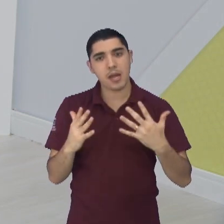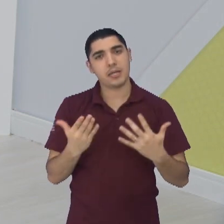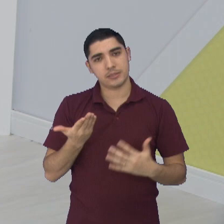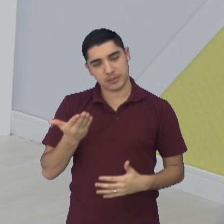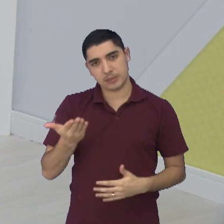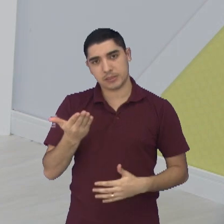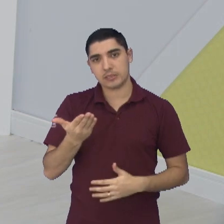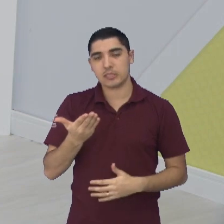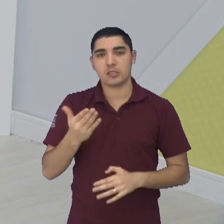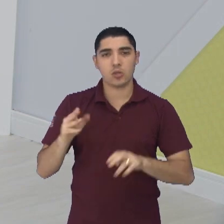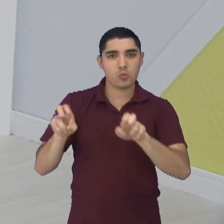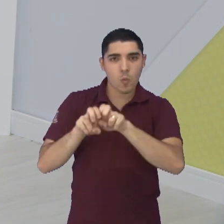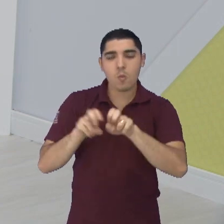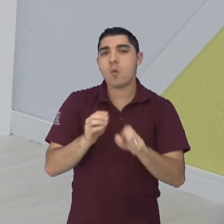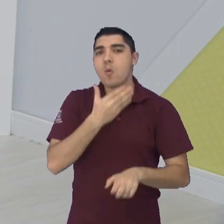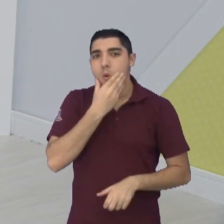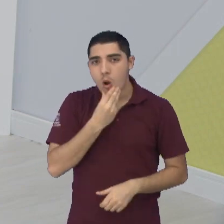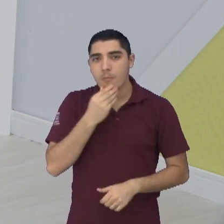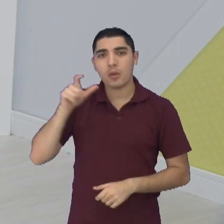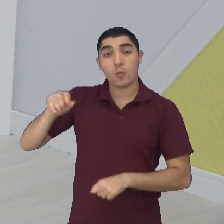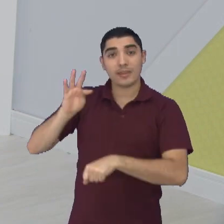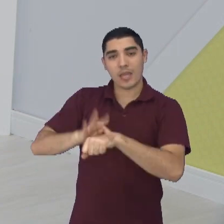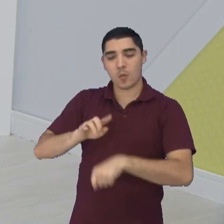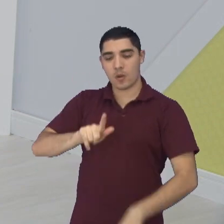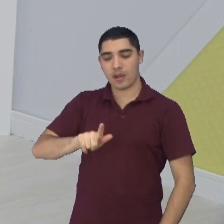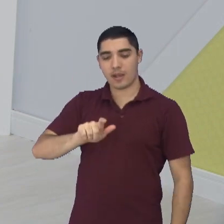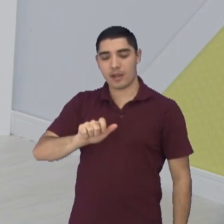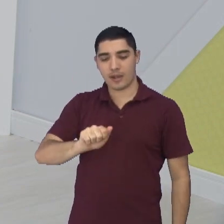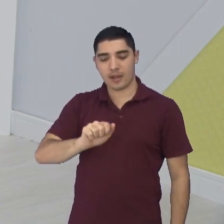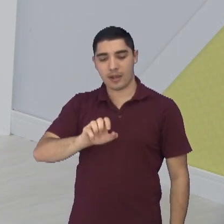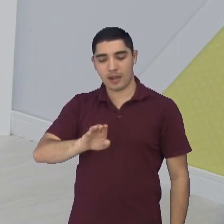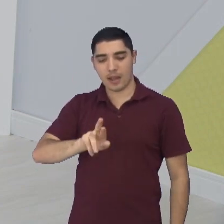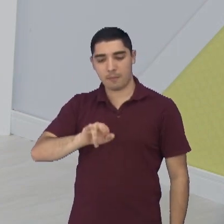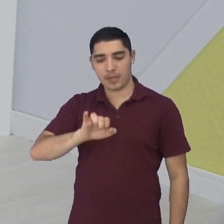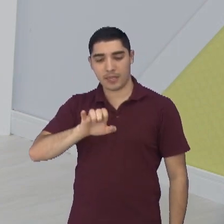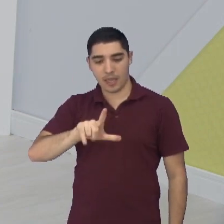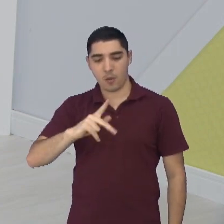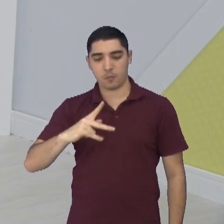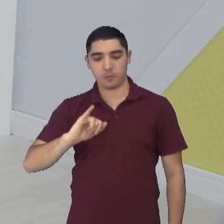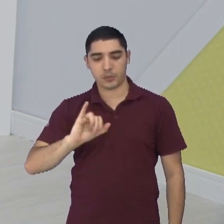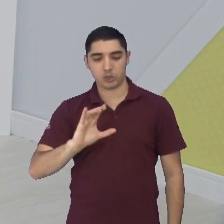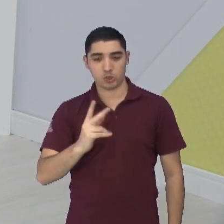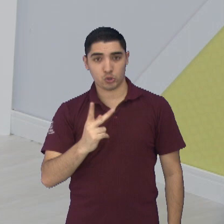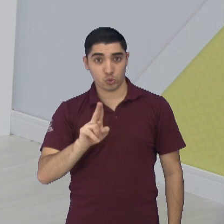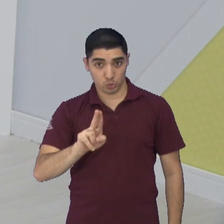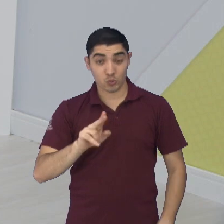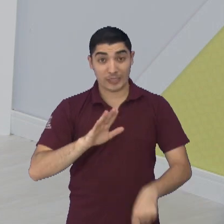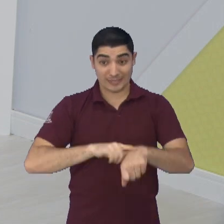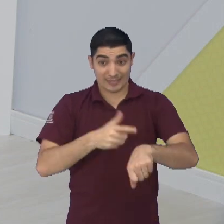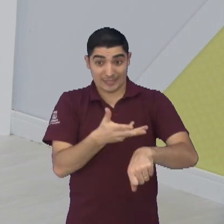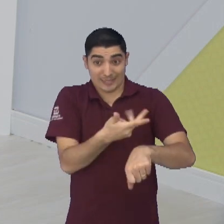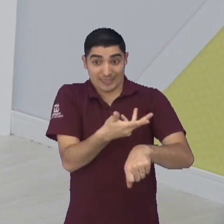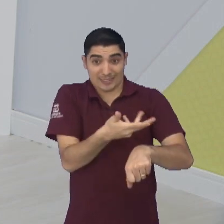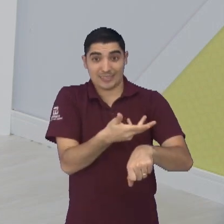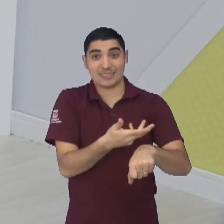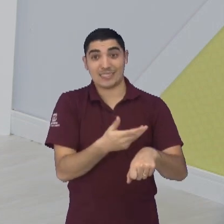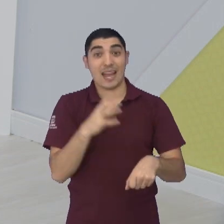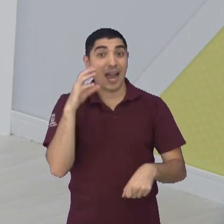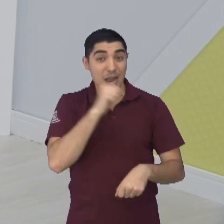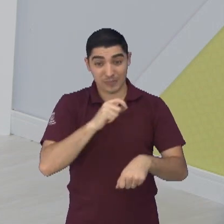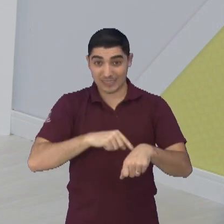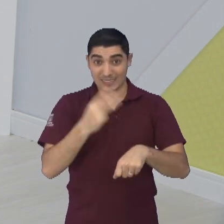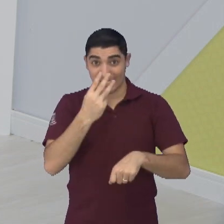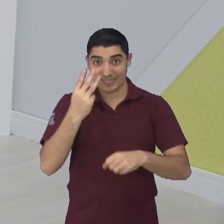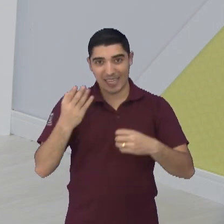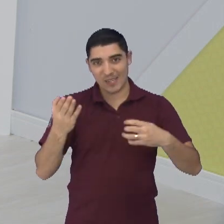os meninos do técnico Gabriel Oliveira, o Gabriel Pichu, tá certo? Brunão, mudando de assunto, que o tempo urge agora, terceiro bloco tá no